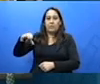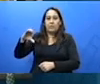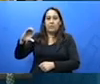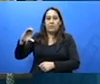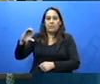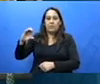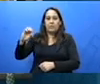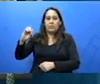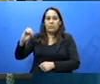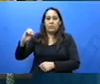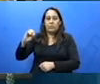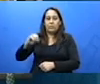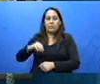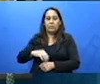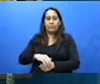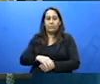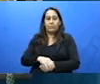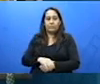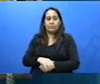R, A.